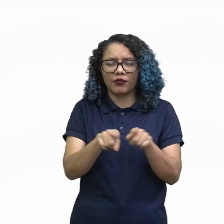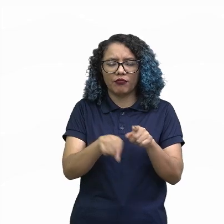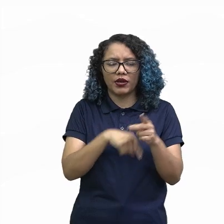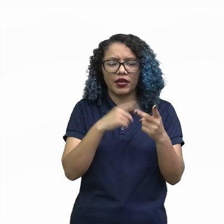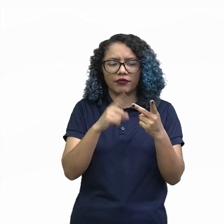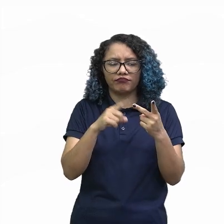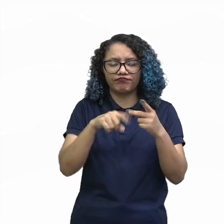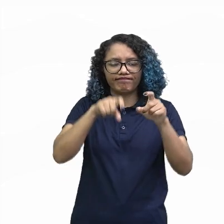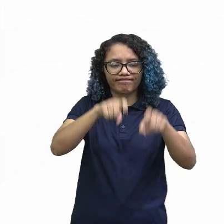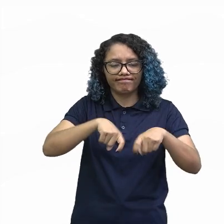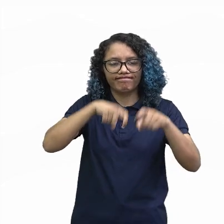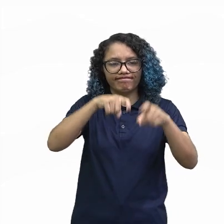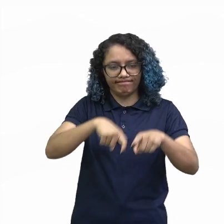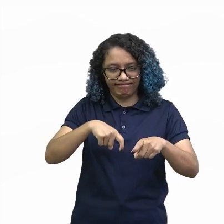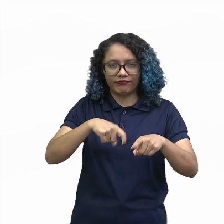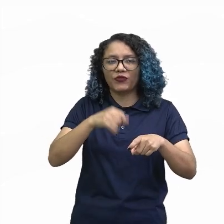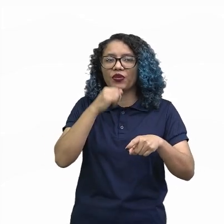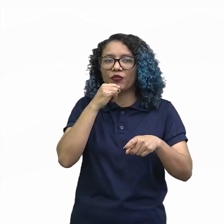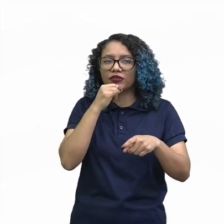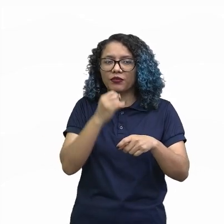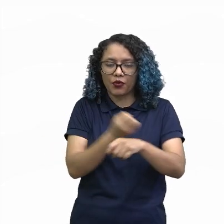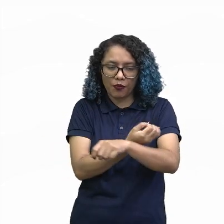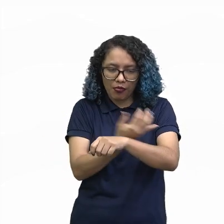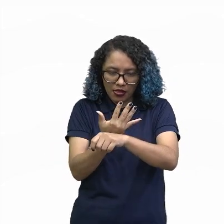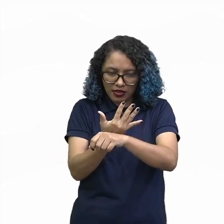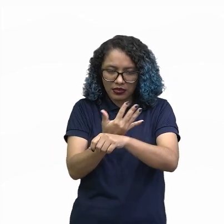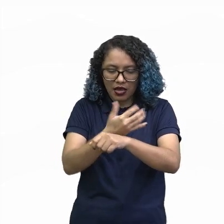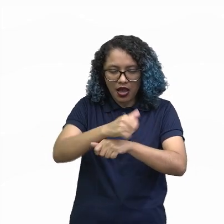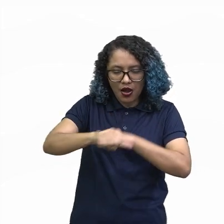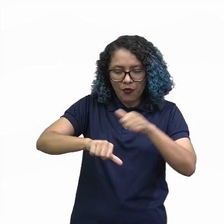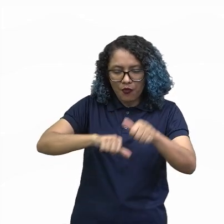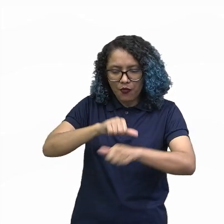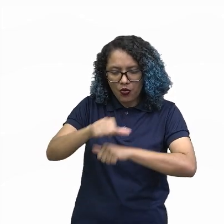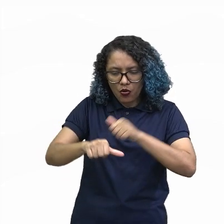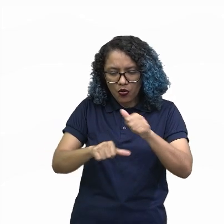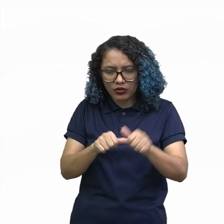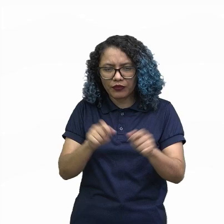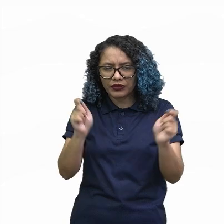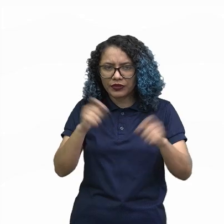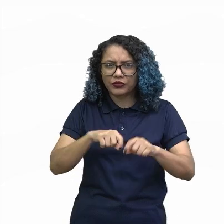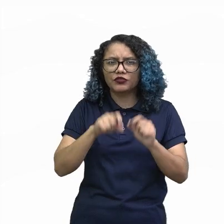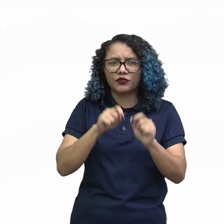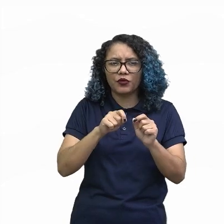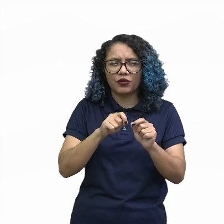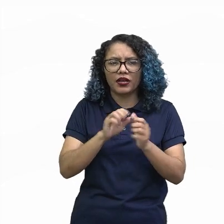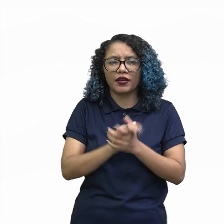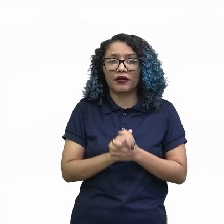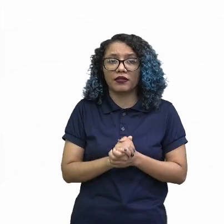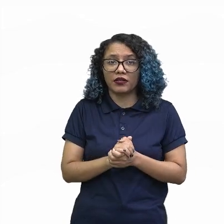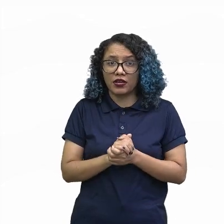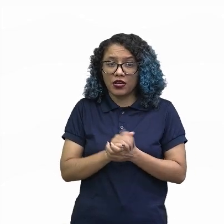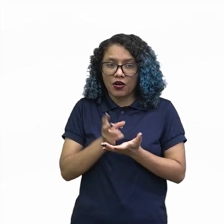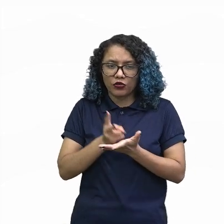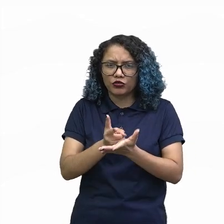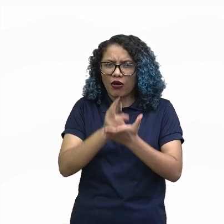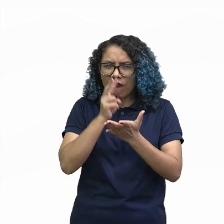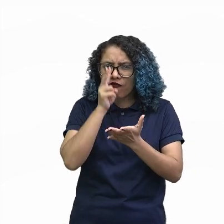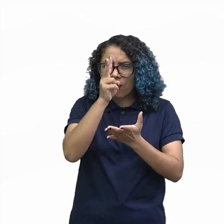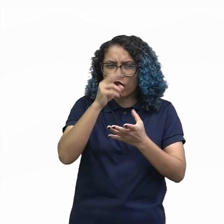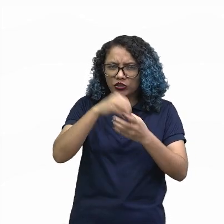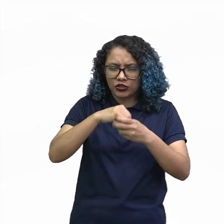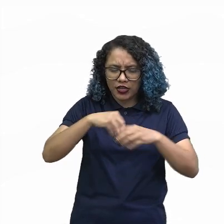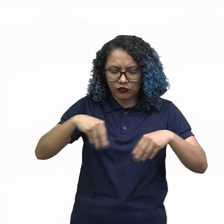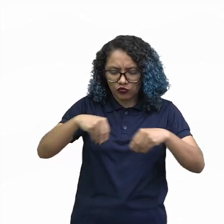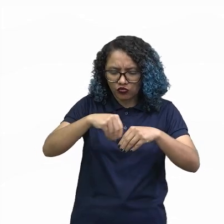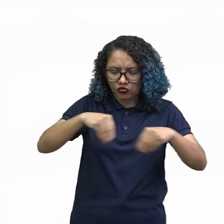gente observa ali uma planta que foi modificada para resistir no determinado tipo de solo, ou para não